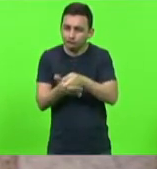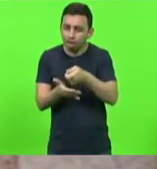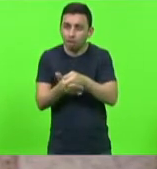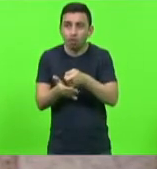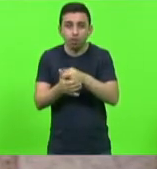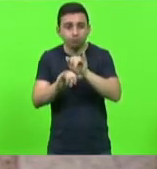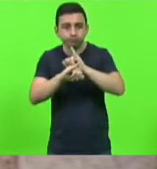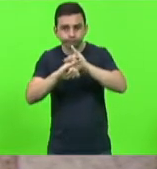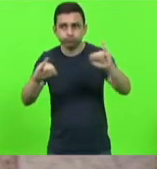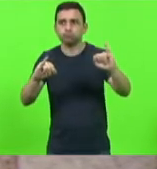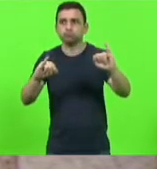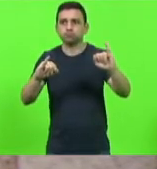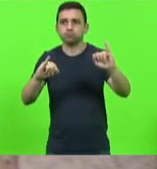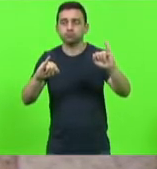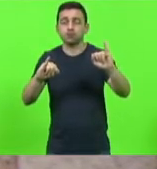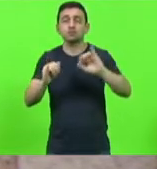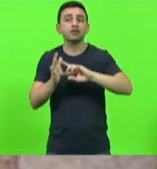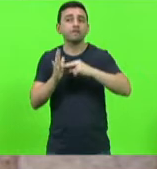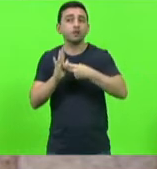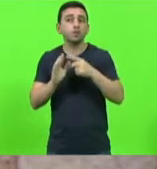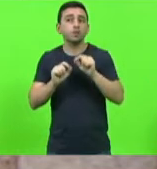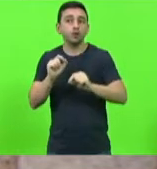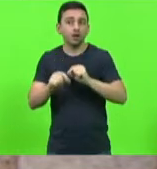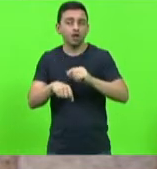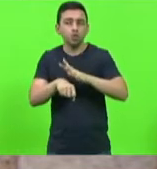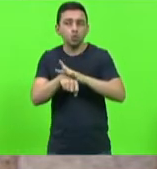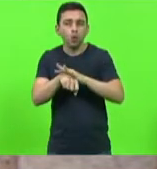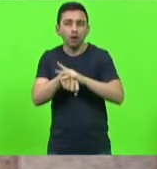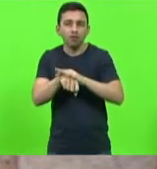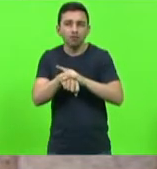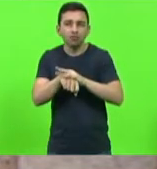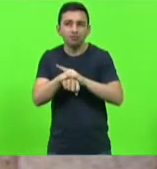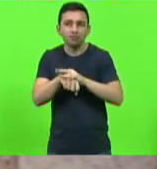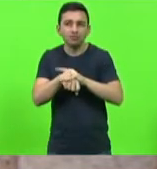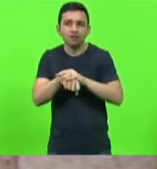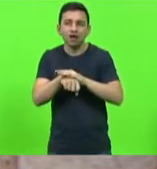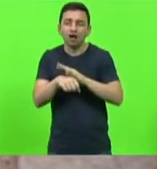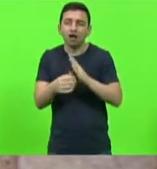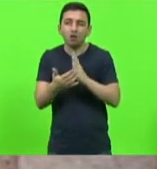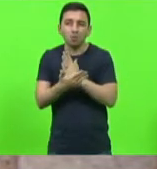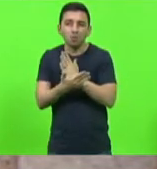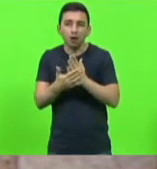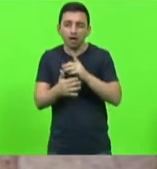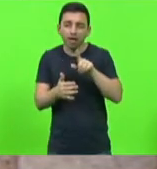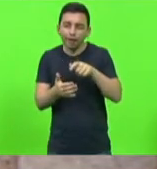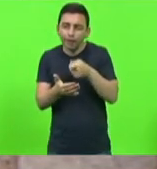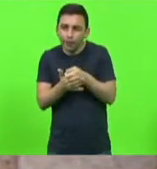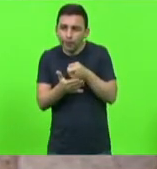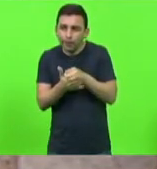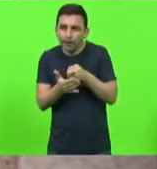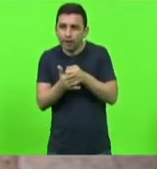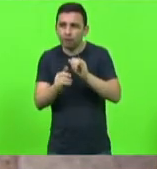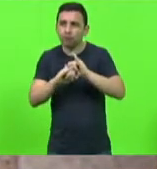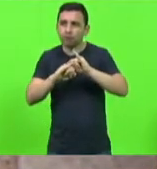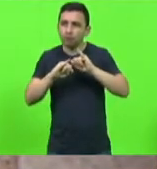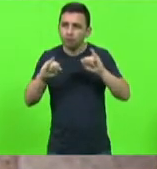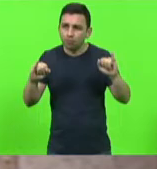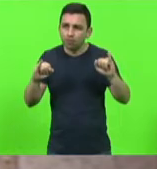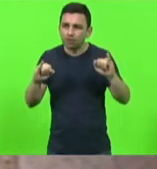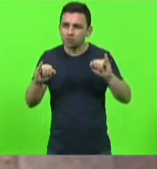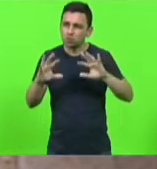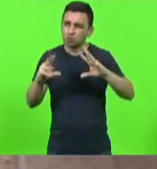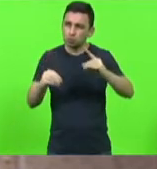significa isso? Algumas doenças, você é obrigado a notificar as autoridades de